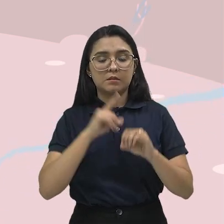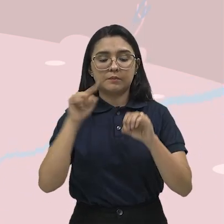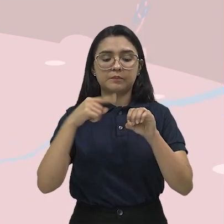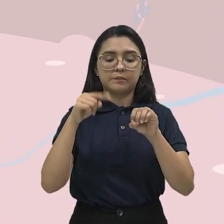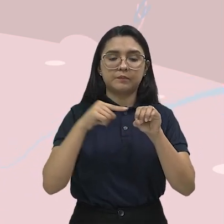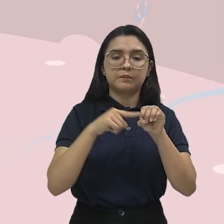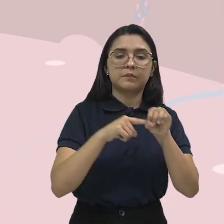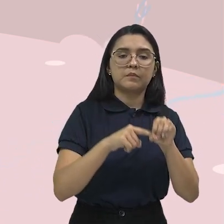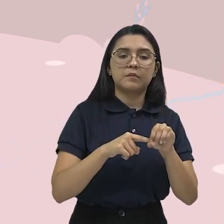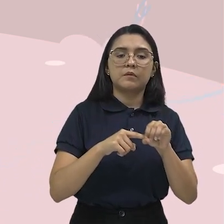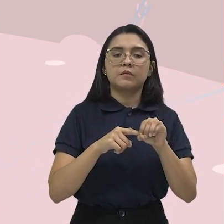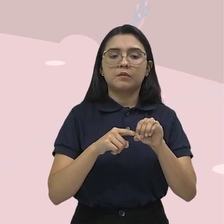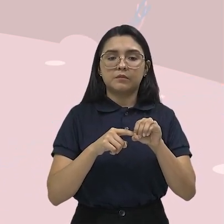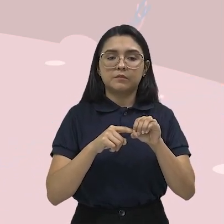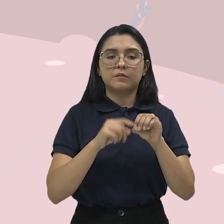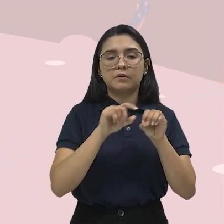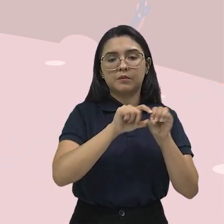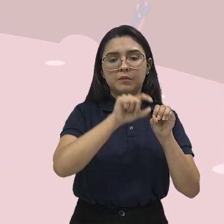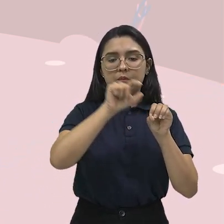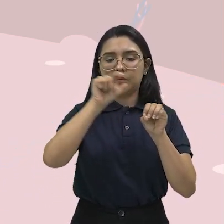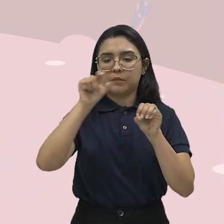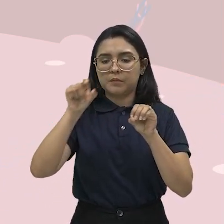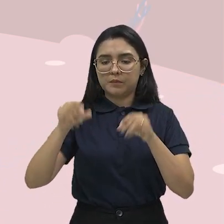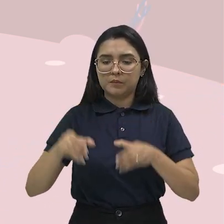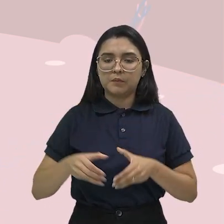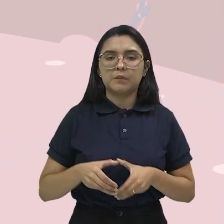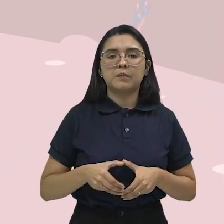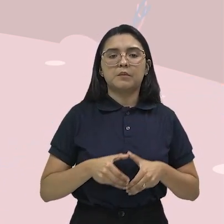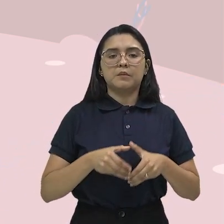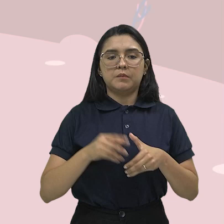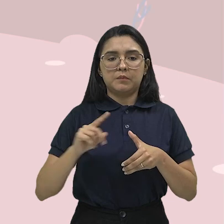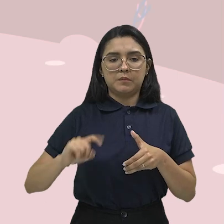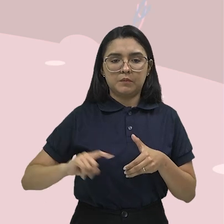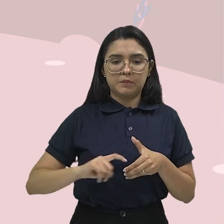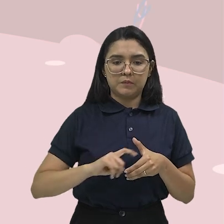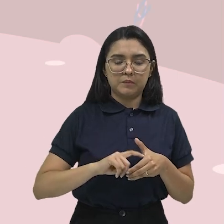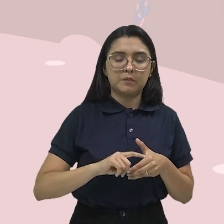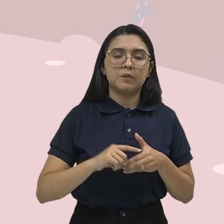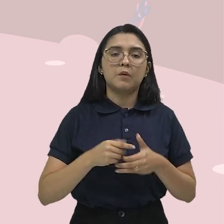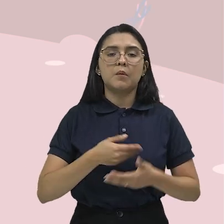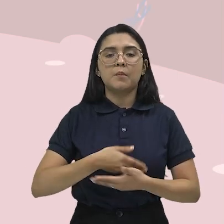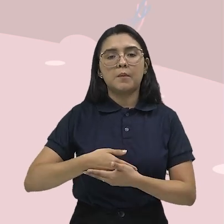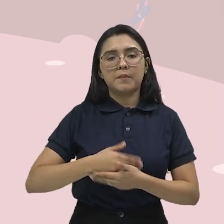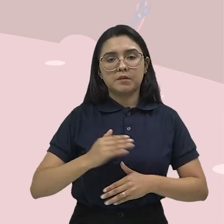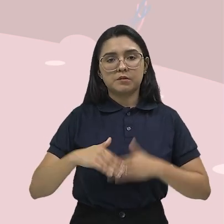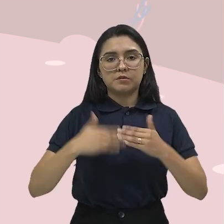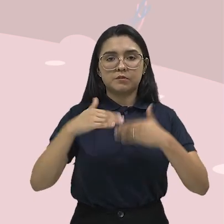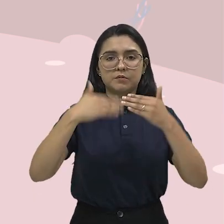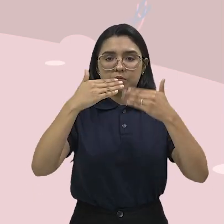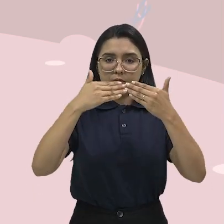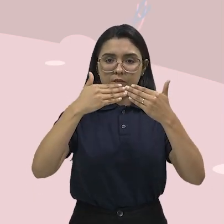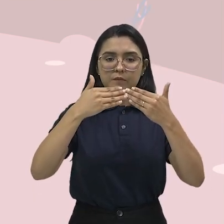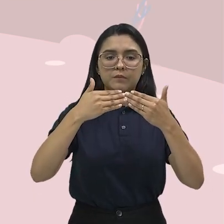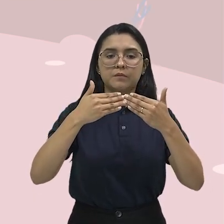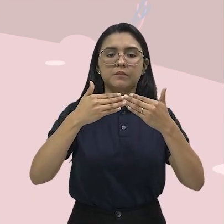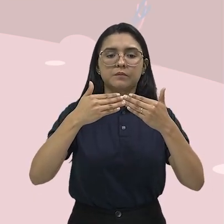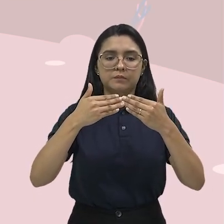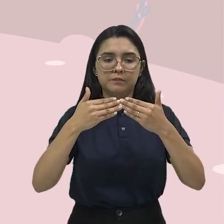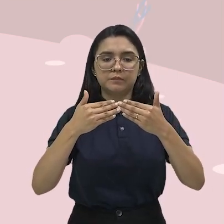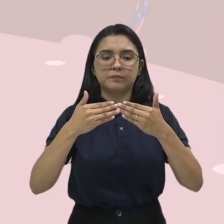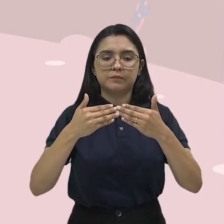óvulo segue para o útero e se implanta em seu revestimento, onde o bebê se desenvolverá. Caso não